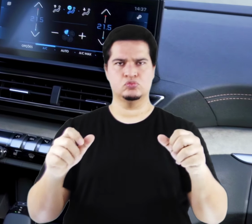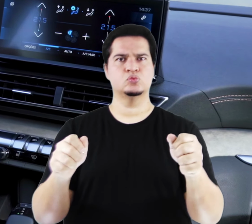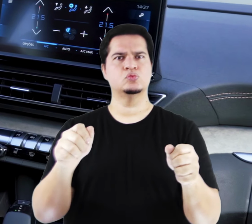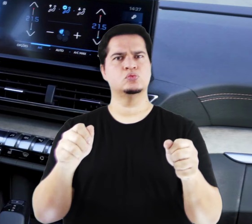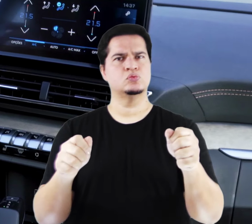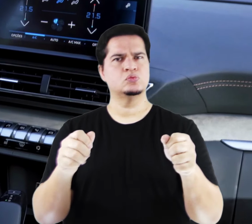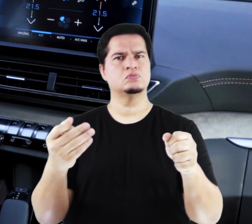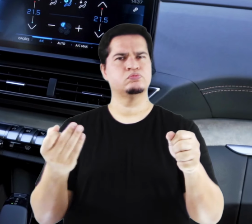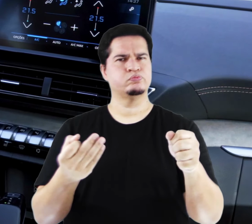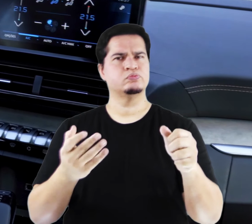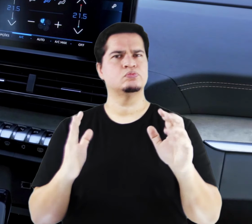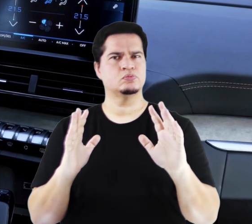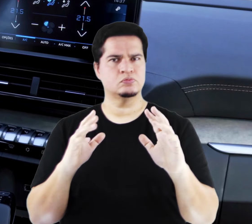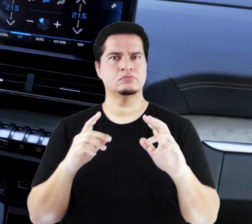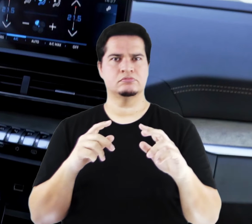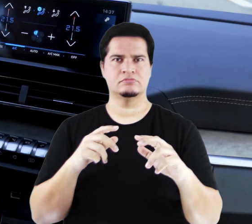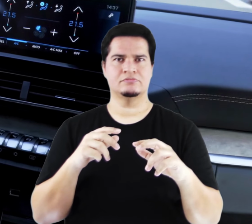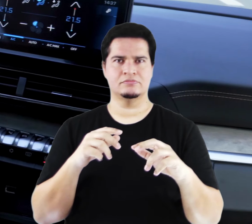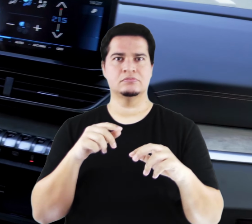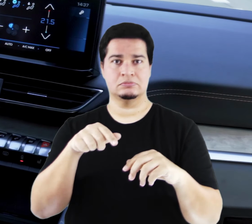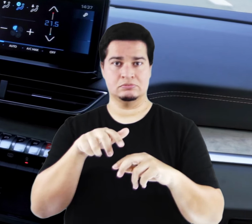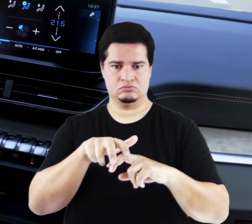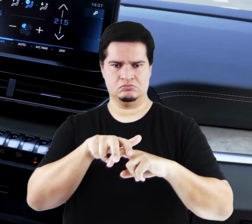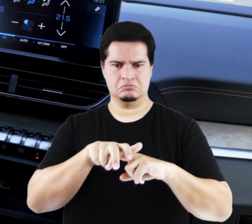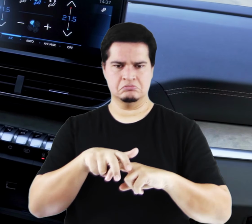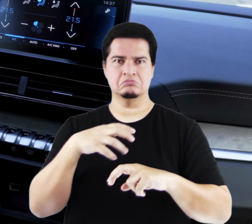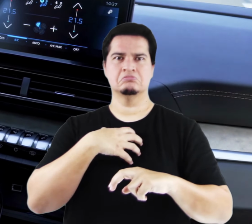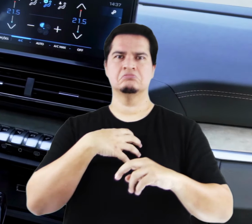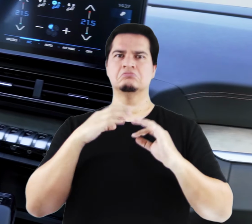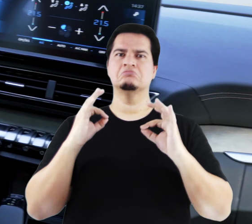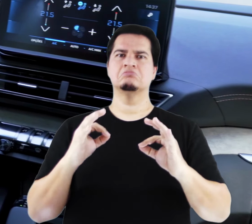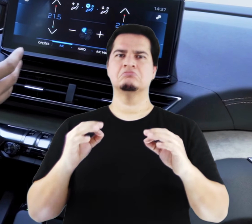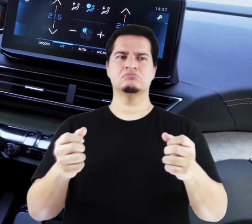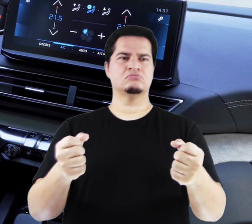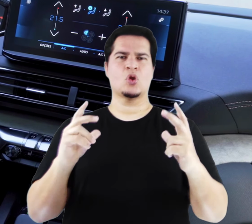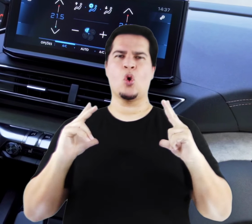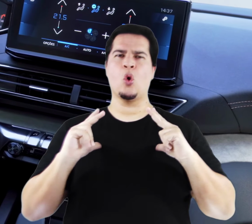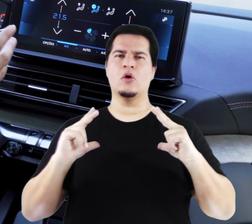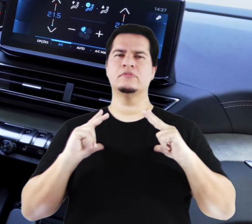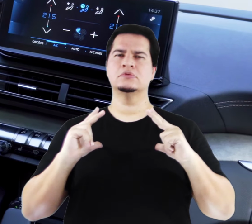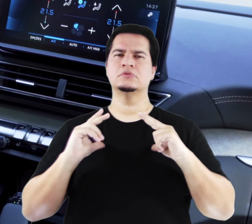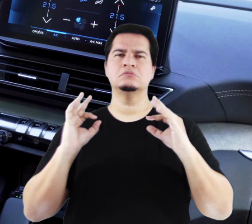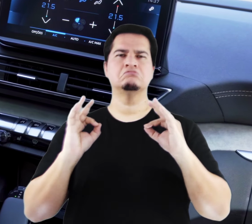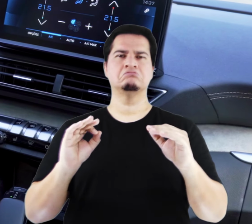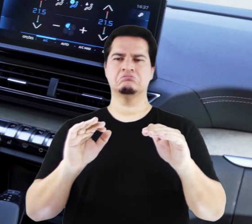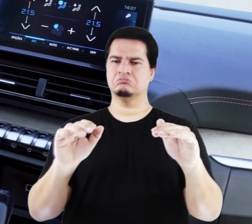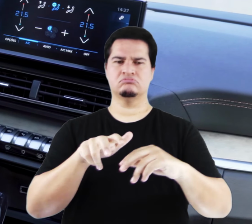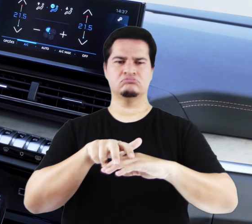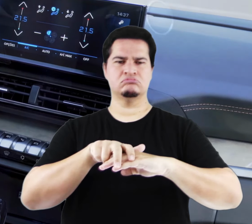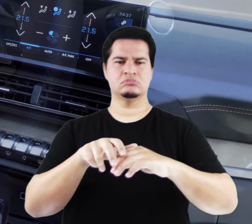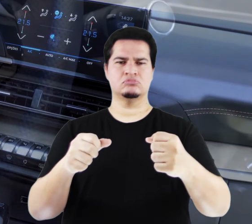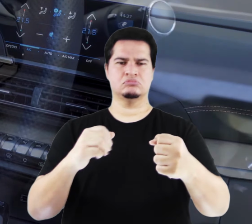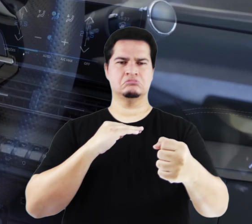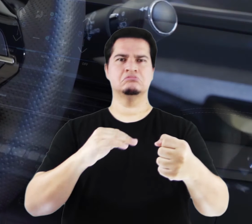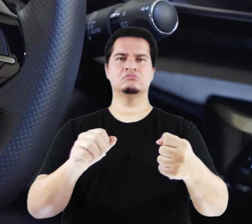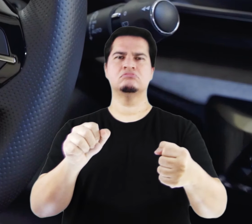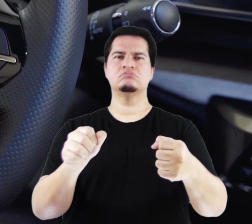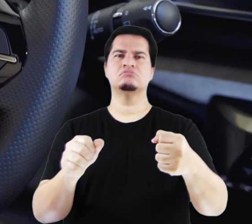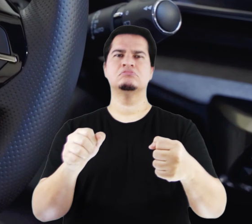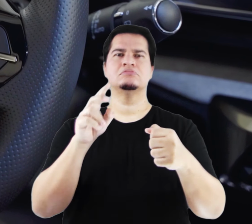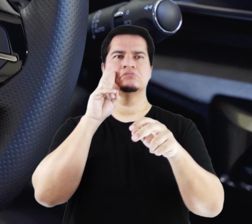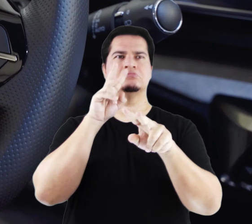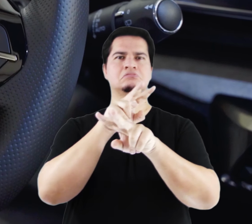né? Um volante de diâmetro pequeno, tem uma ergonomia perfeita, assim, você fica com as palmas da mão perfeitamente encaixadas aqui nessa junção aqui